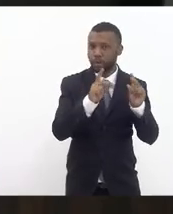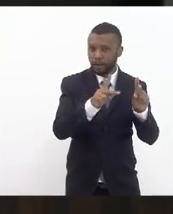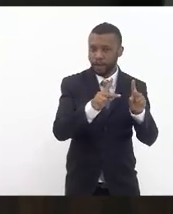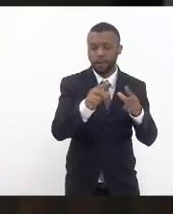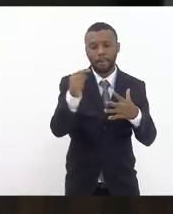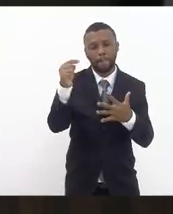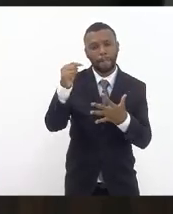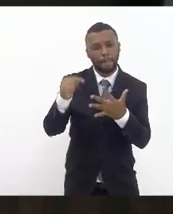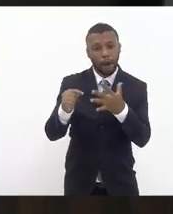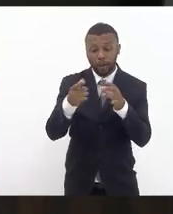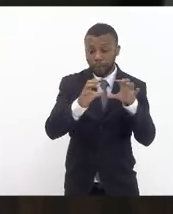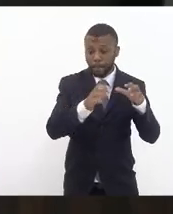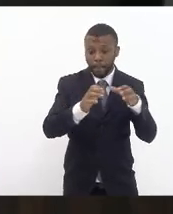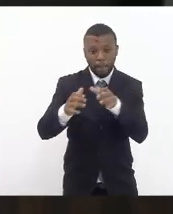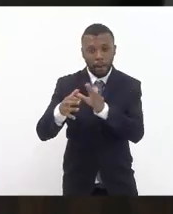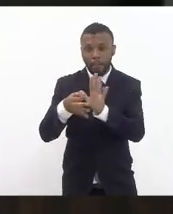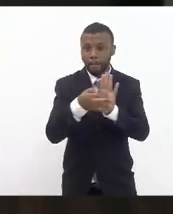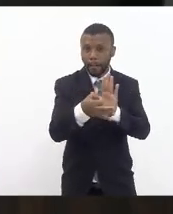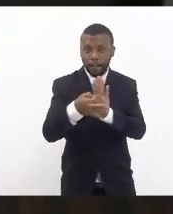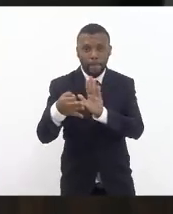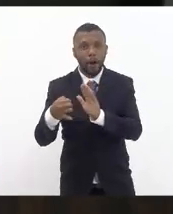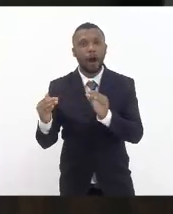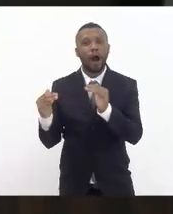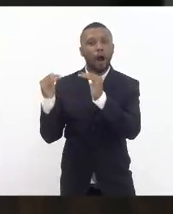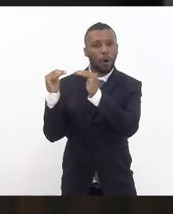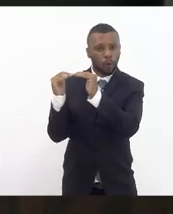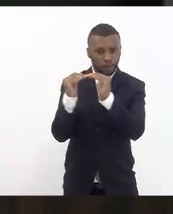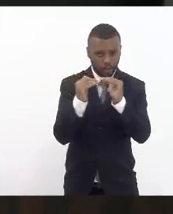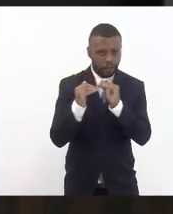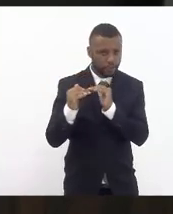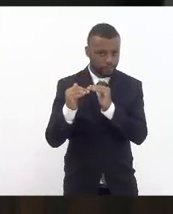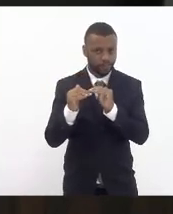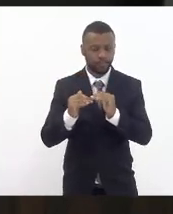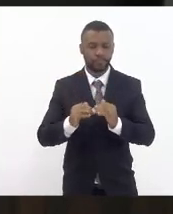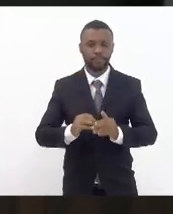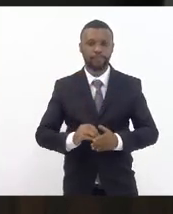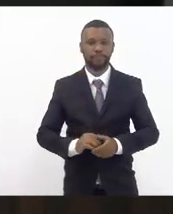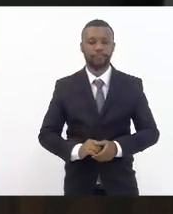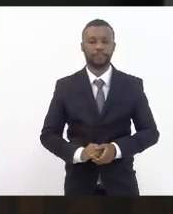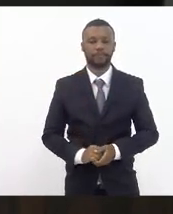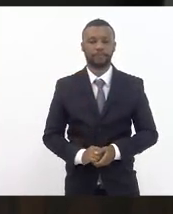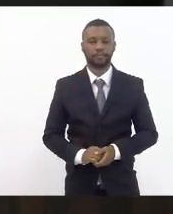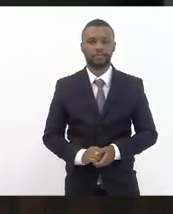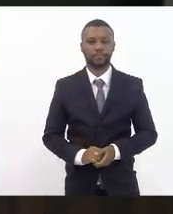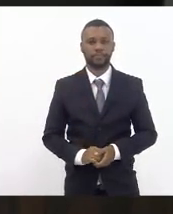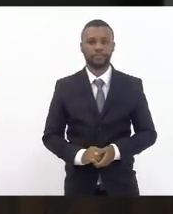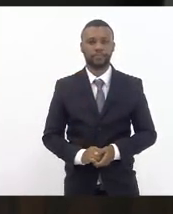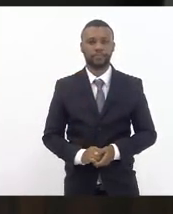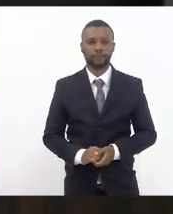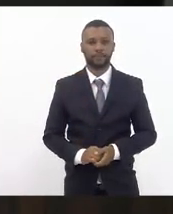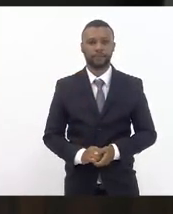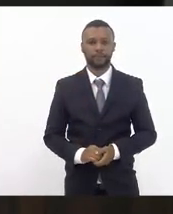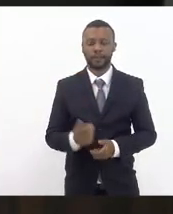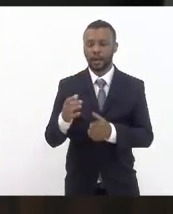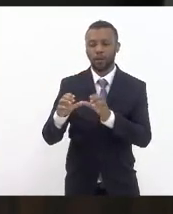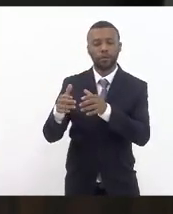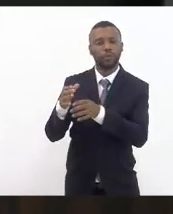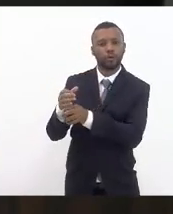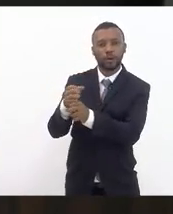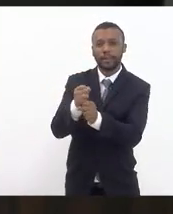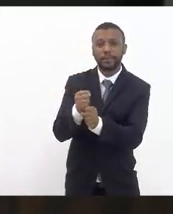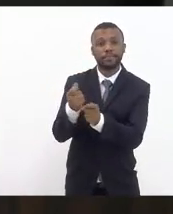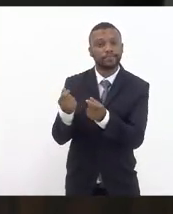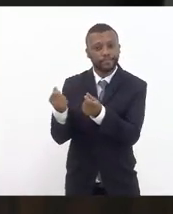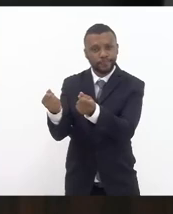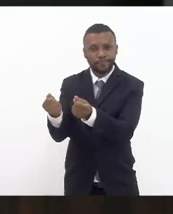Indústria e Comércio, favorável, tributação, controle da arrecadação estadual, fiscalização dos tributos estaduais, favorável. De Orçamento, Finanças, Fiscalização Financeira e